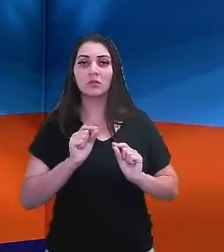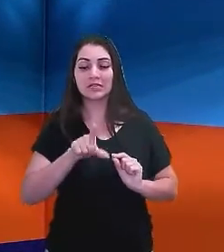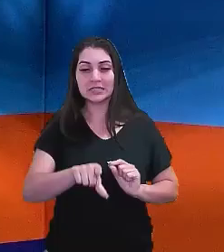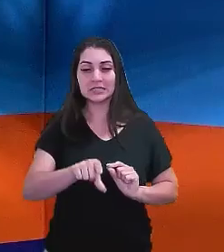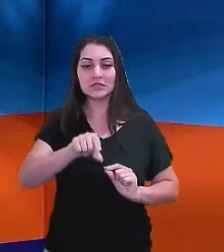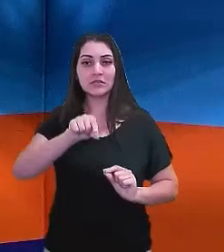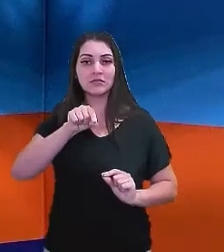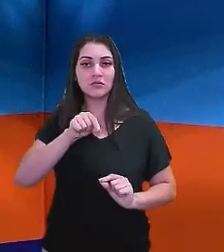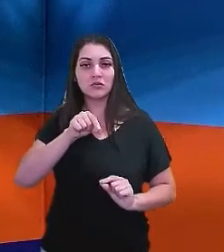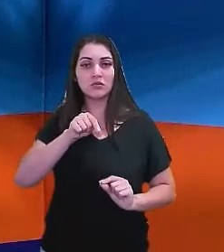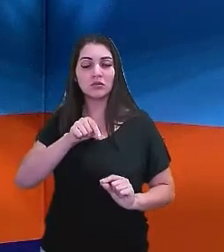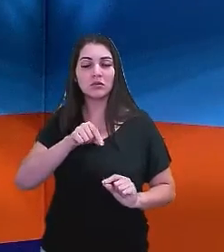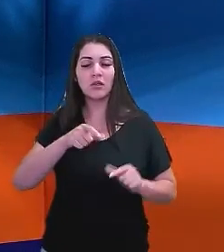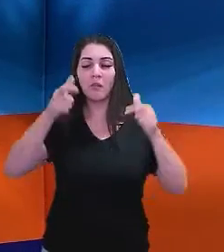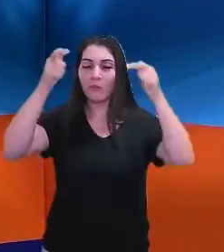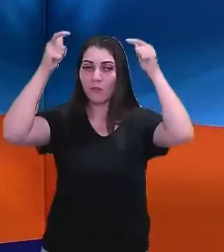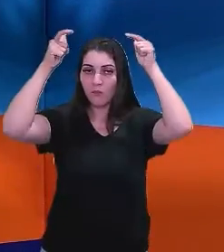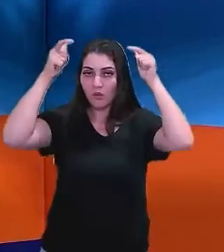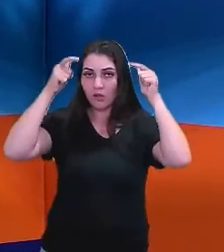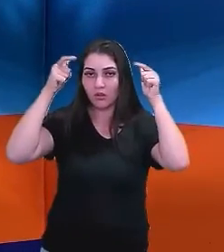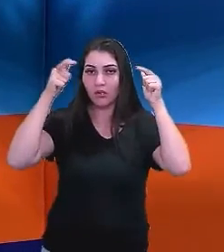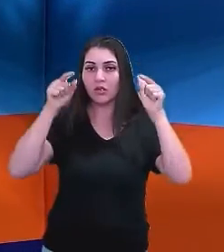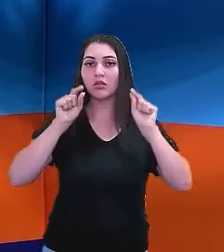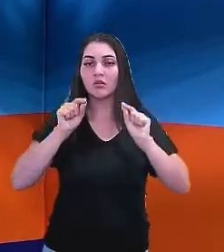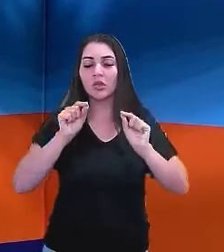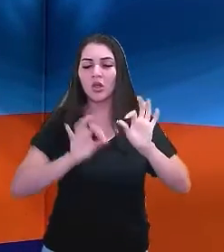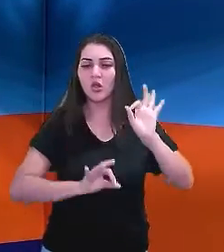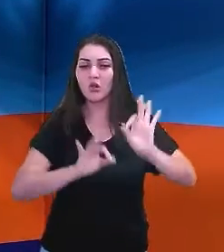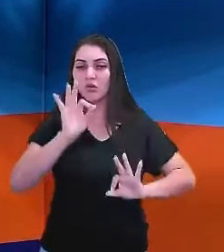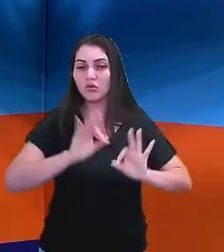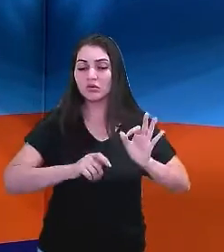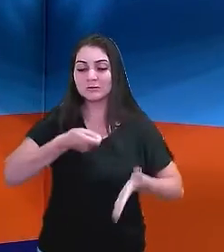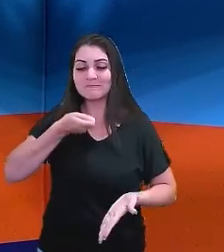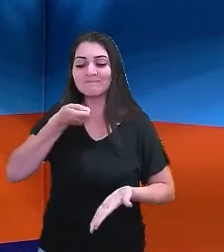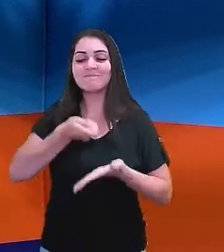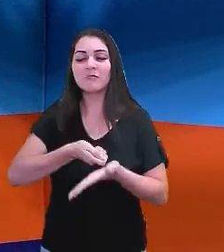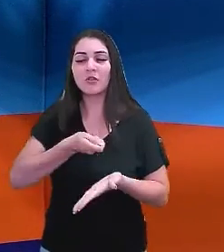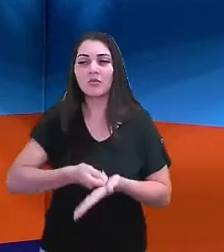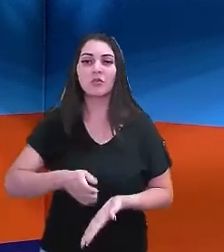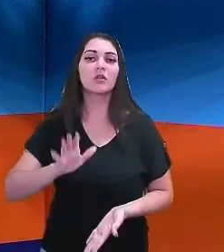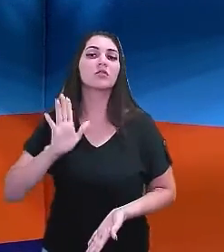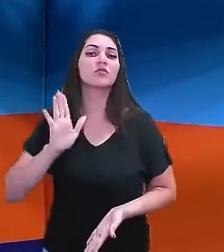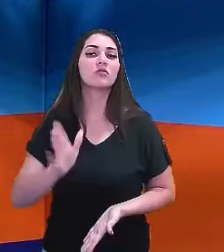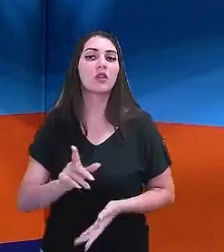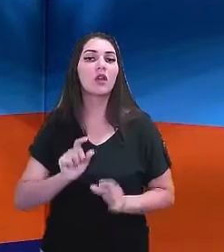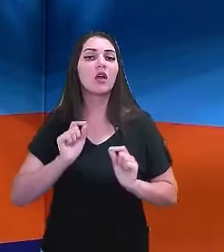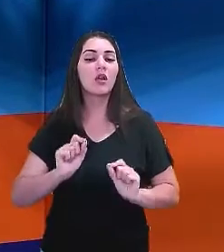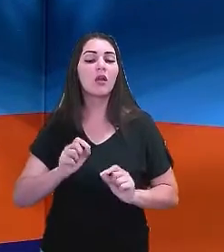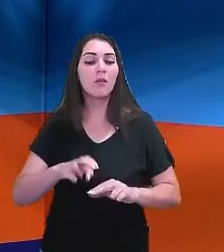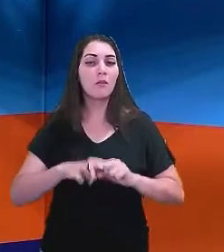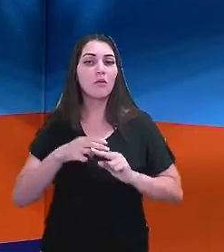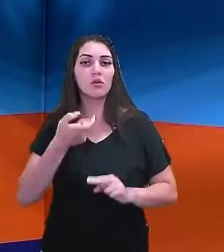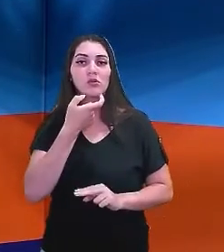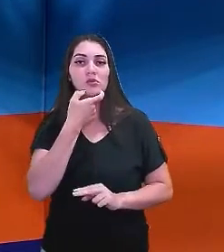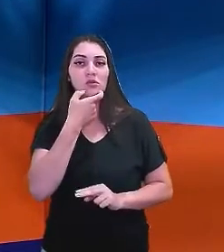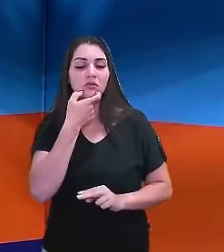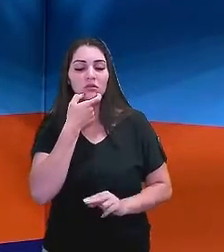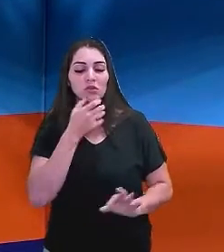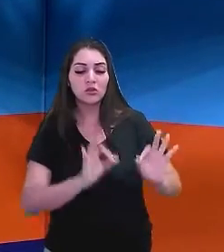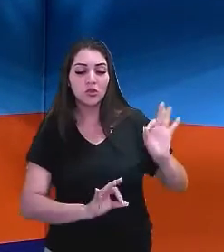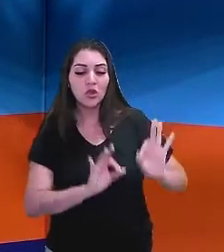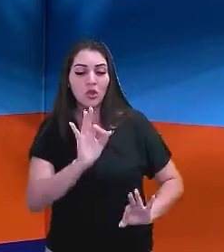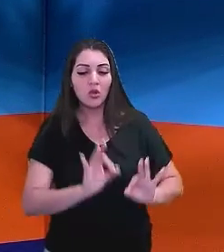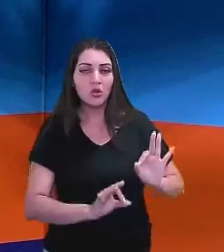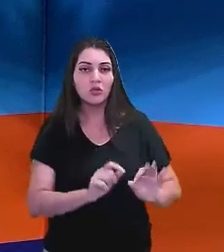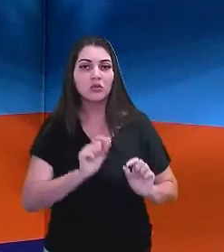adotada pelo Império de ir controlando, obrigada já pelos ingleses, de ir